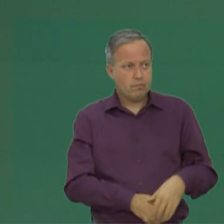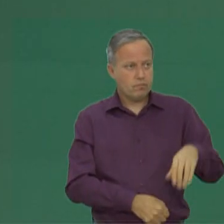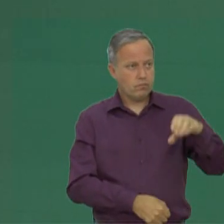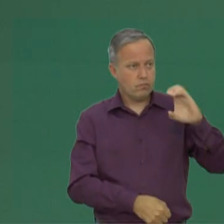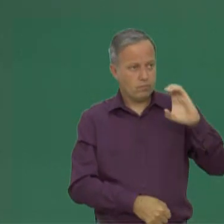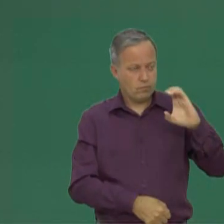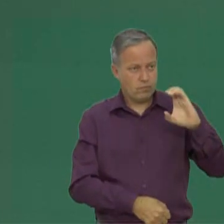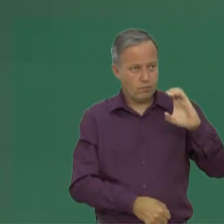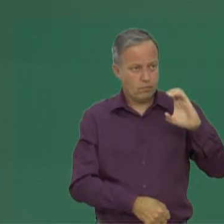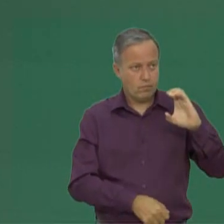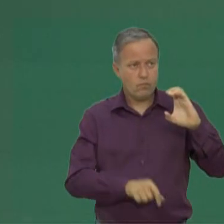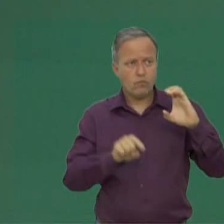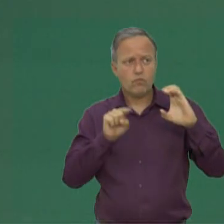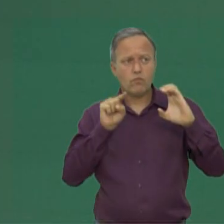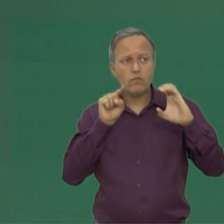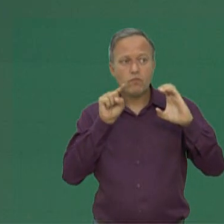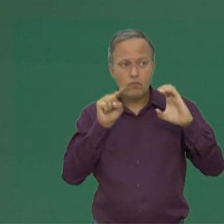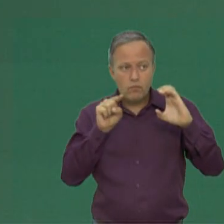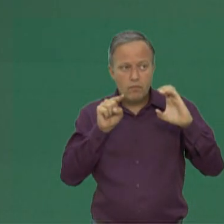E letra C.